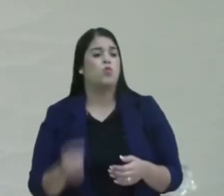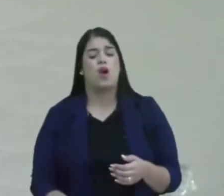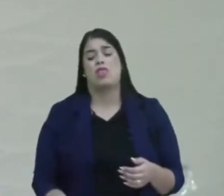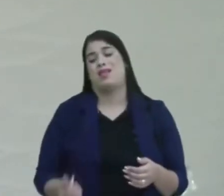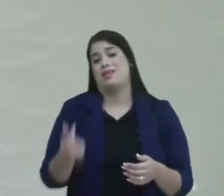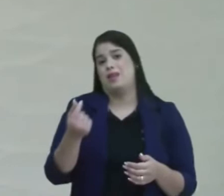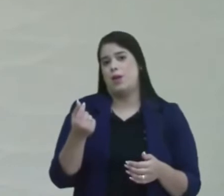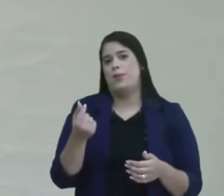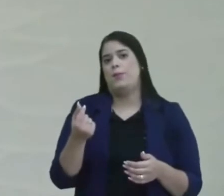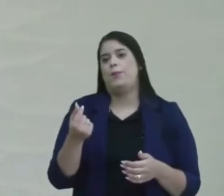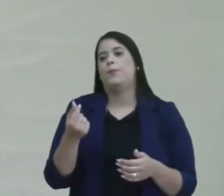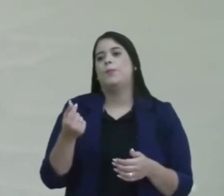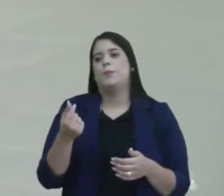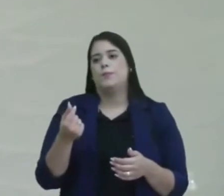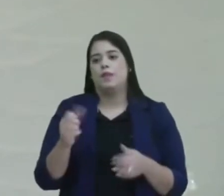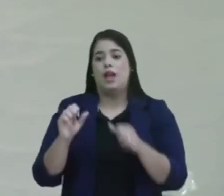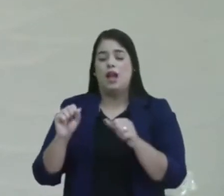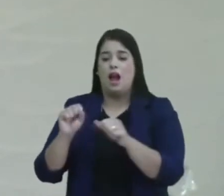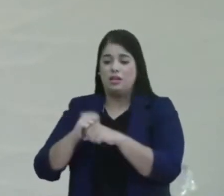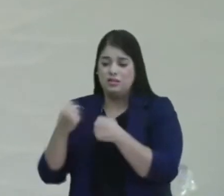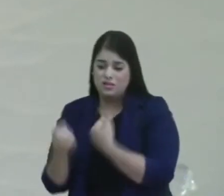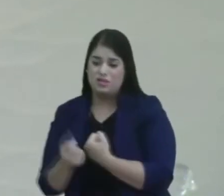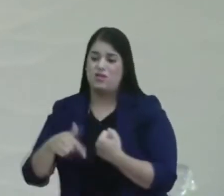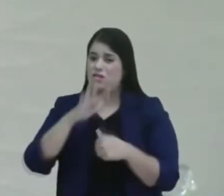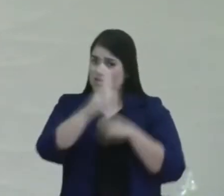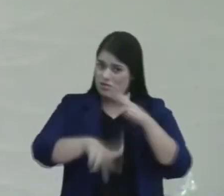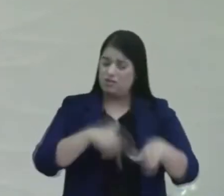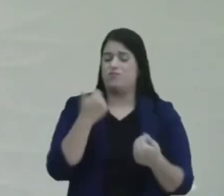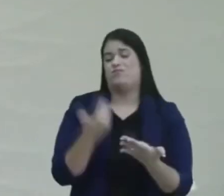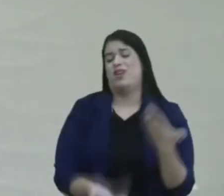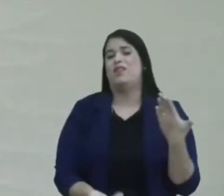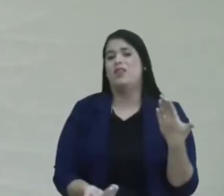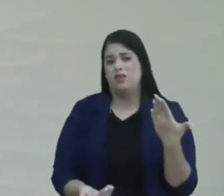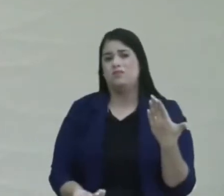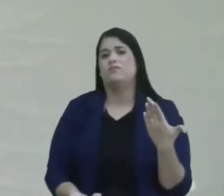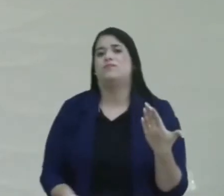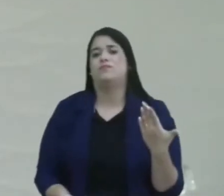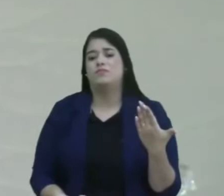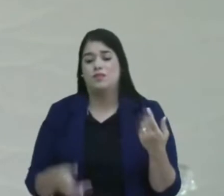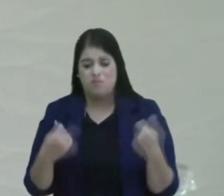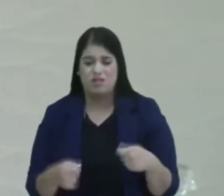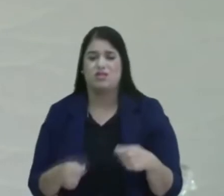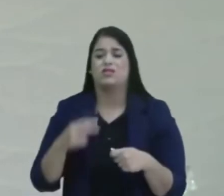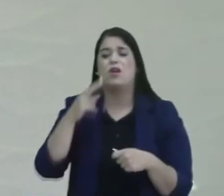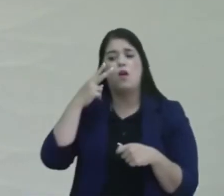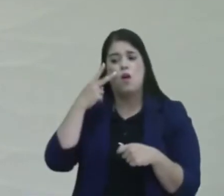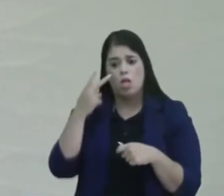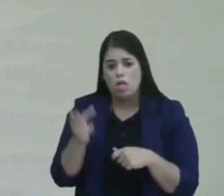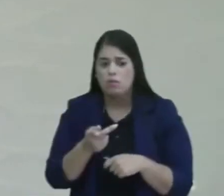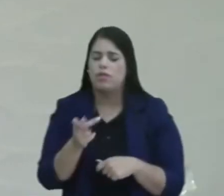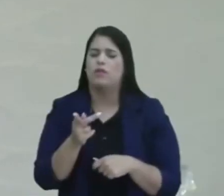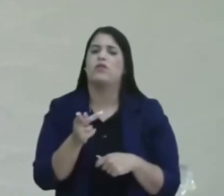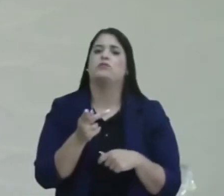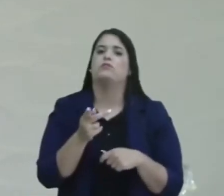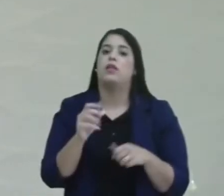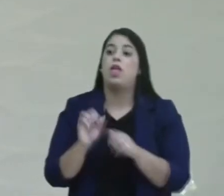recurso a assistência social dos municípios perderam. O que é que tem? É preciso a gente avaliar isso. Né, e na ação